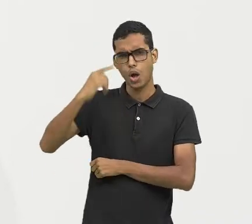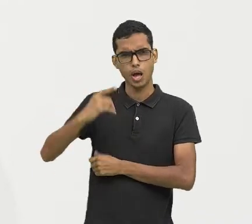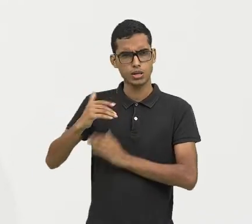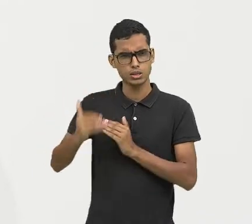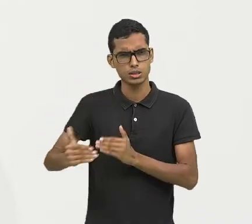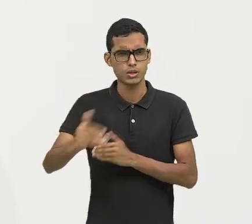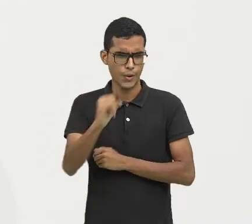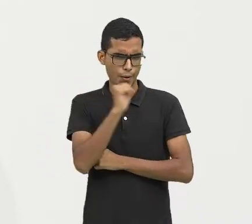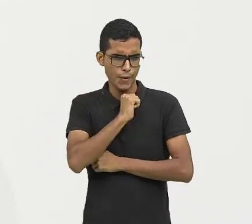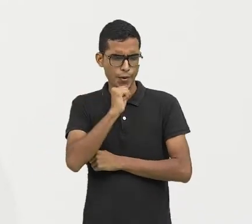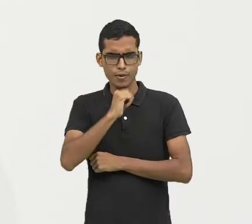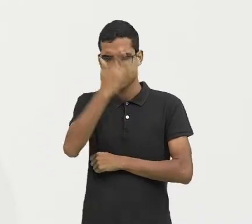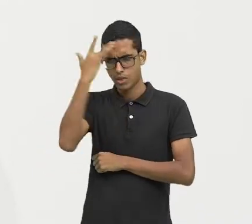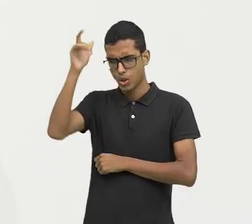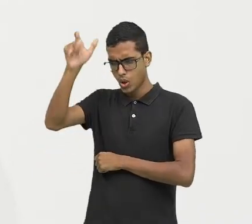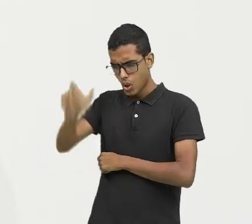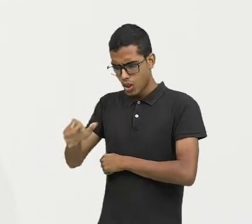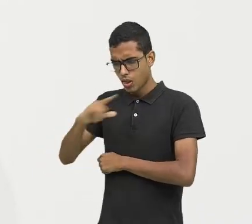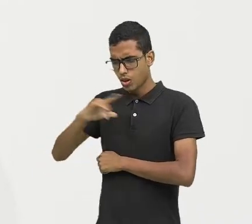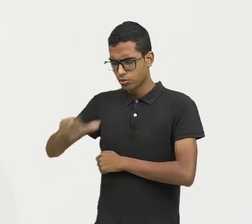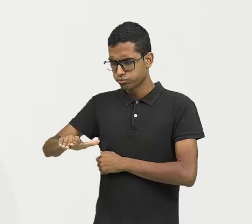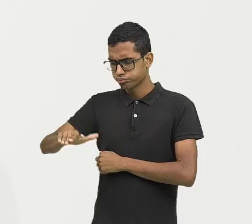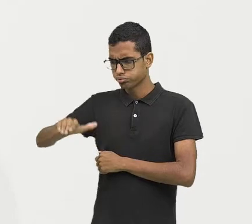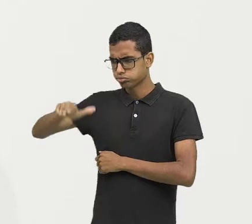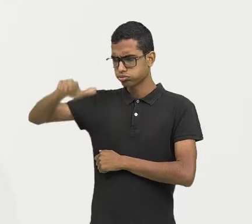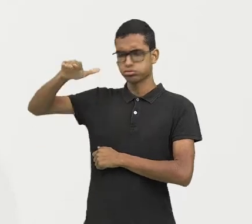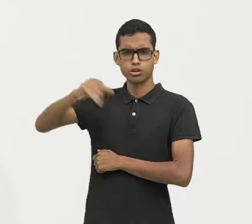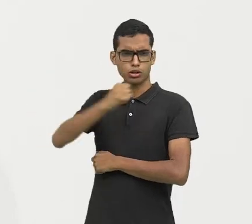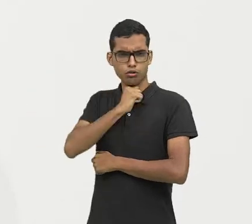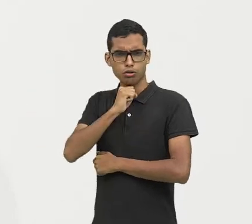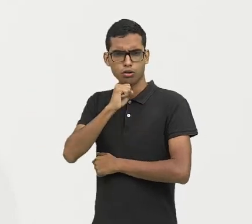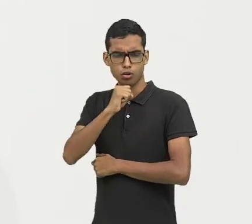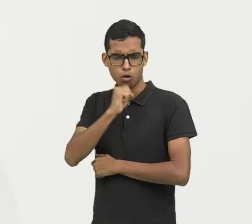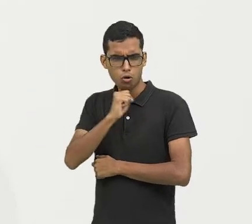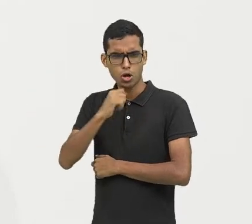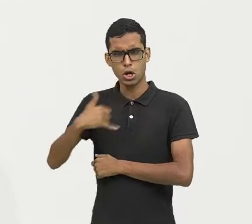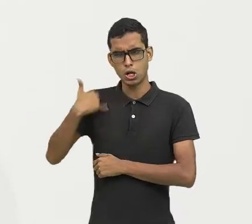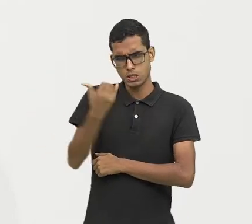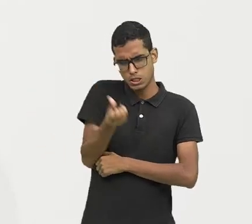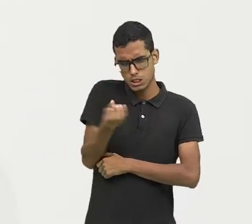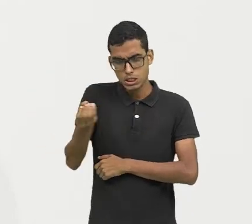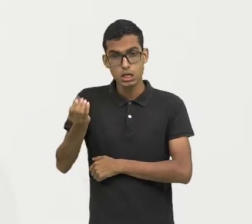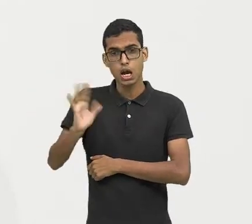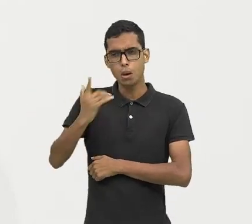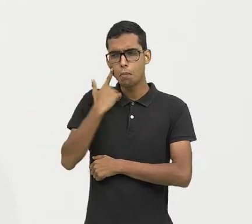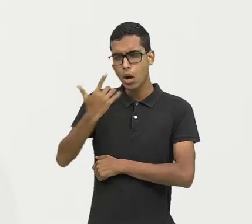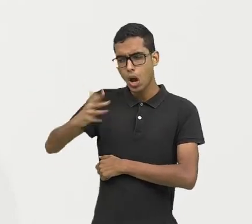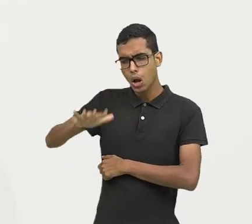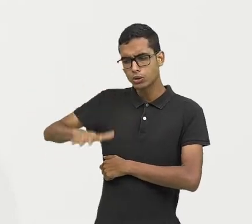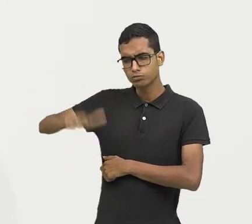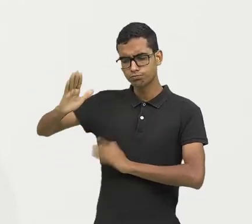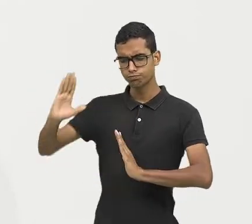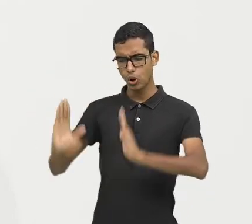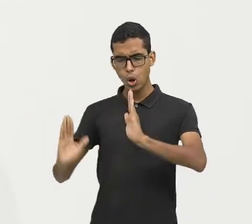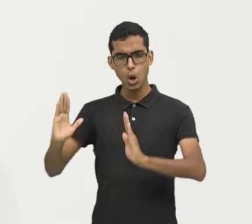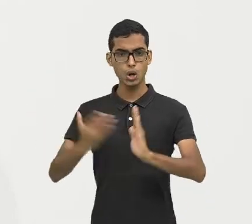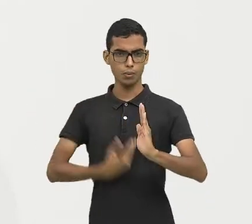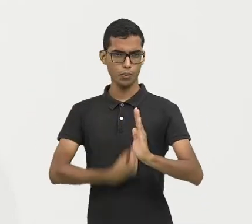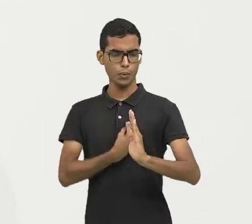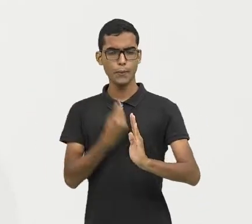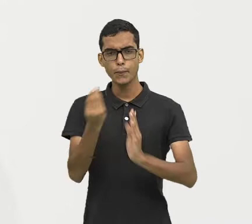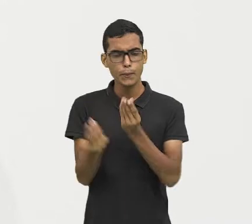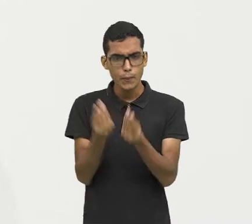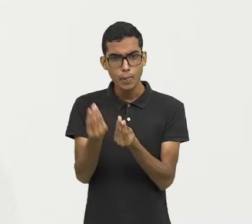avançada. Pensa no ser humano. A pessoa, quando chega aos 60 anos, ela já está ali em um período de vida